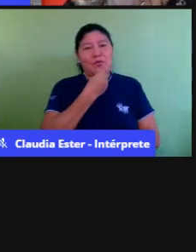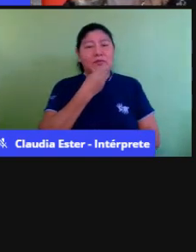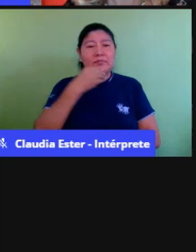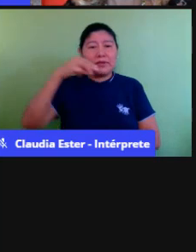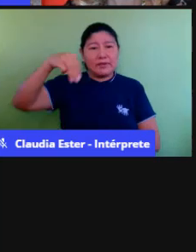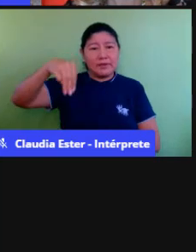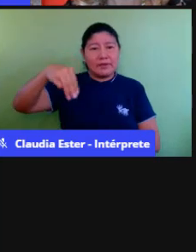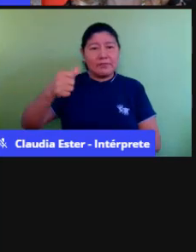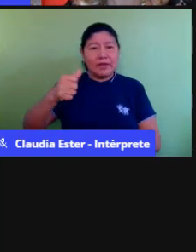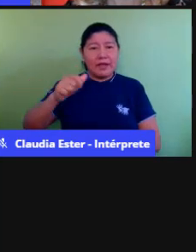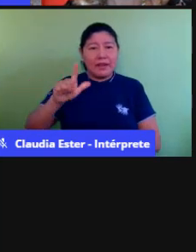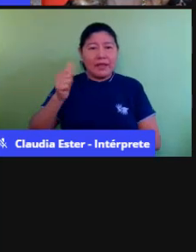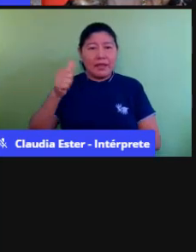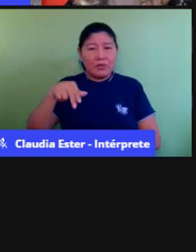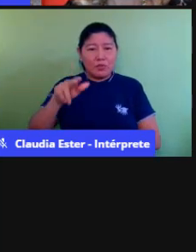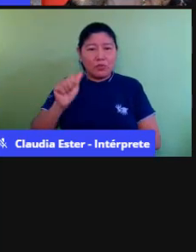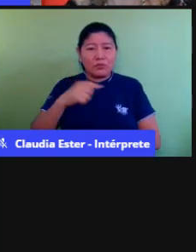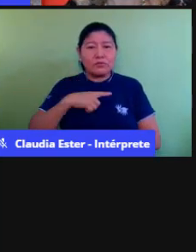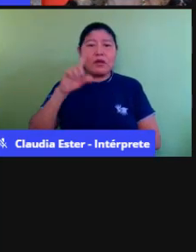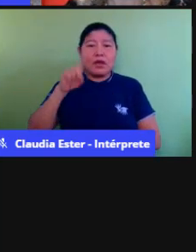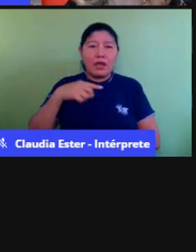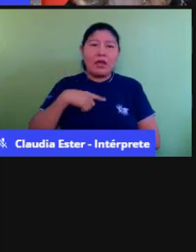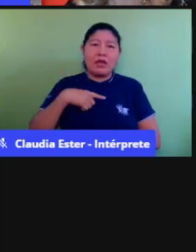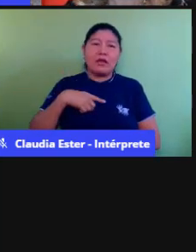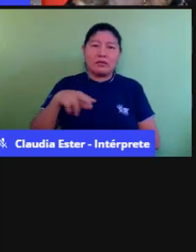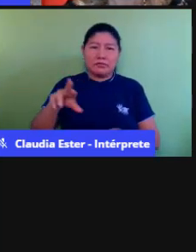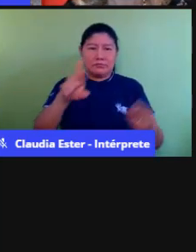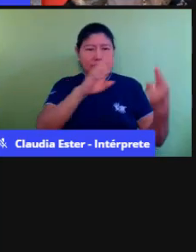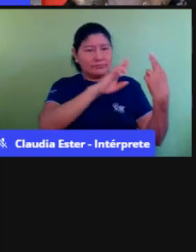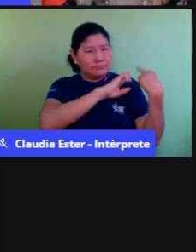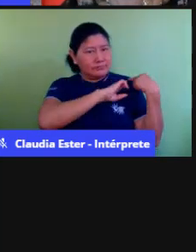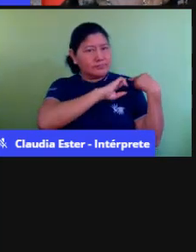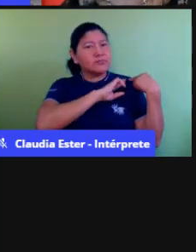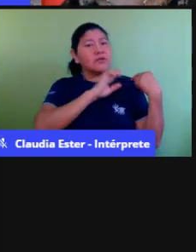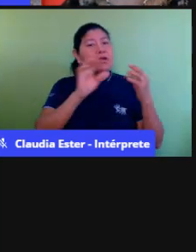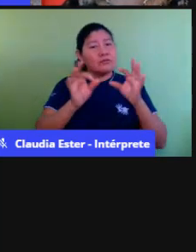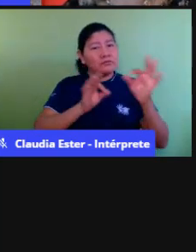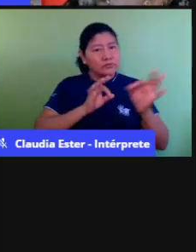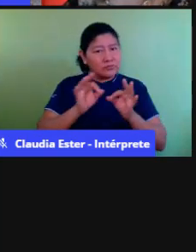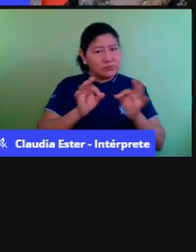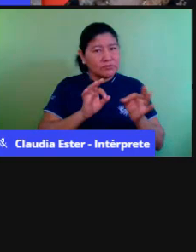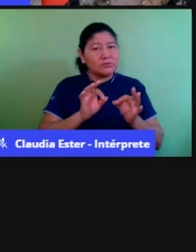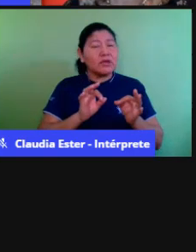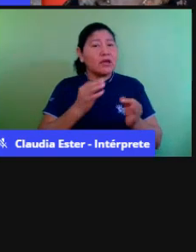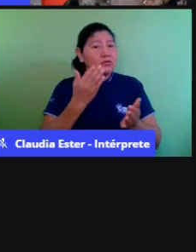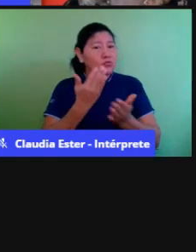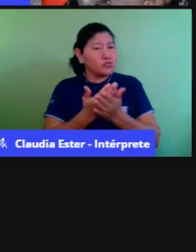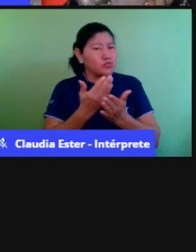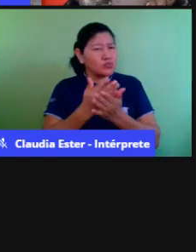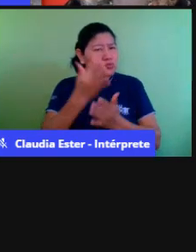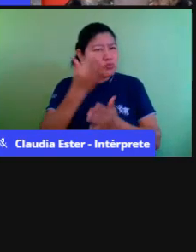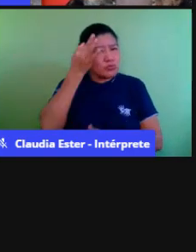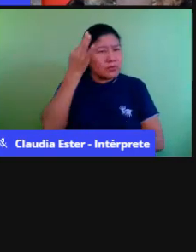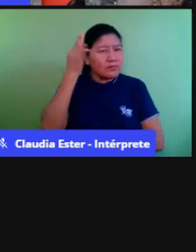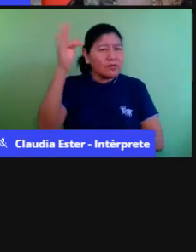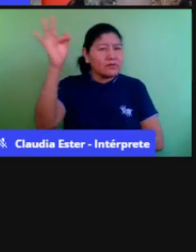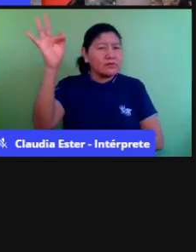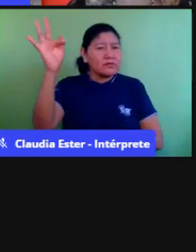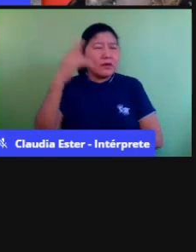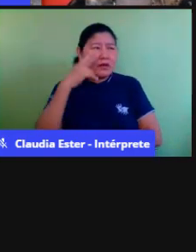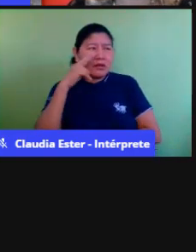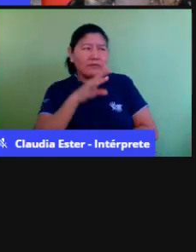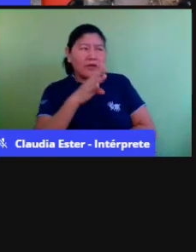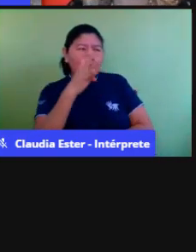XX, responsável pela abordagem de Reggio Emília, que é uma filosofia baseada na imagem de uma